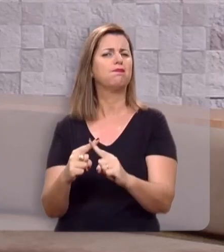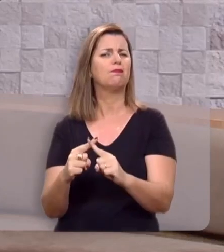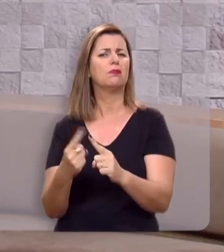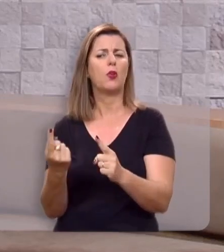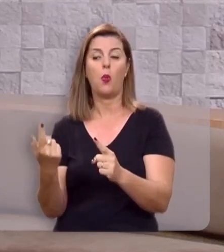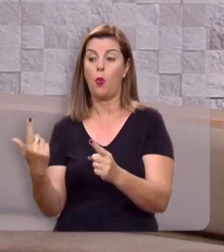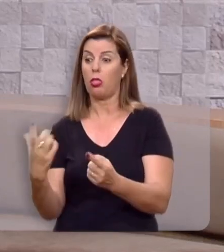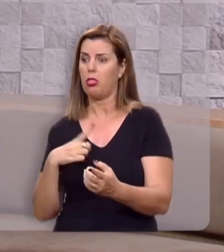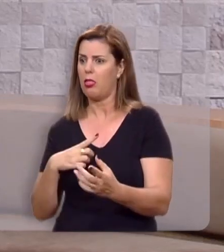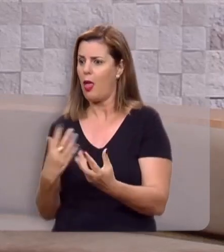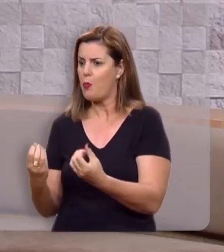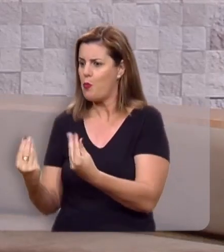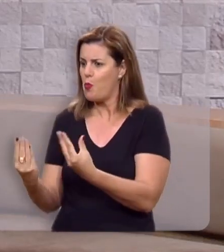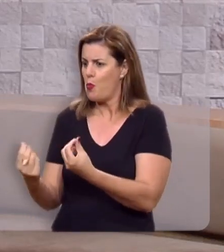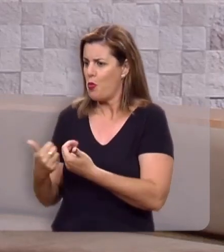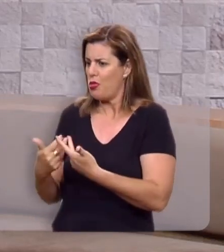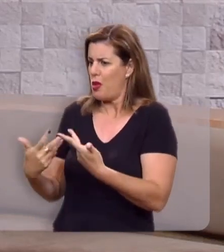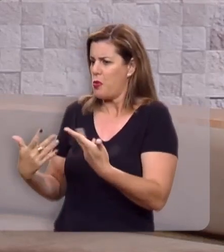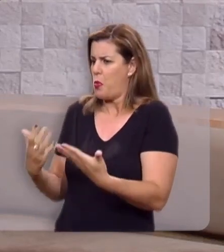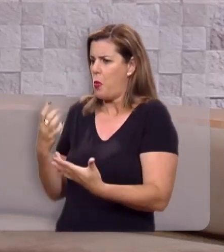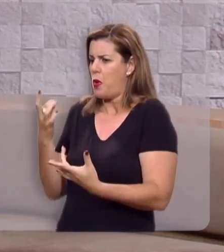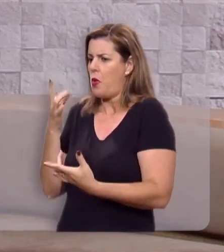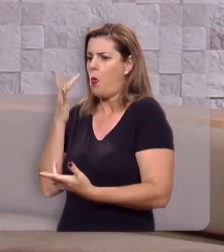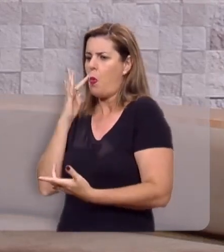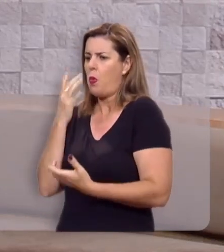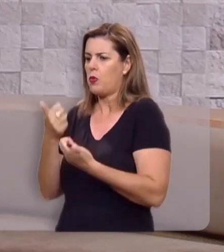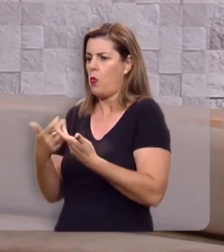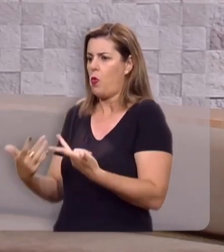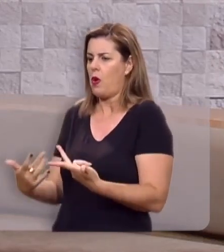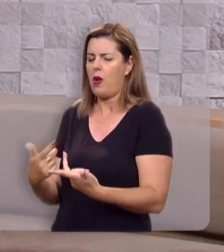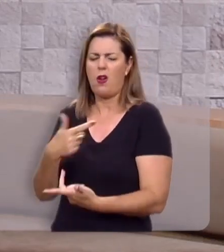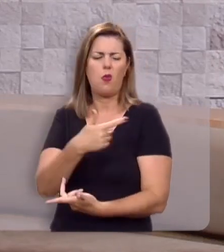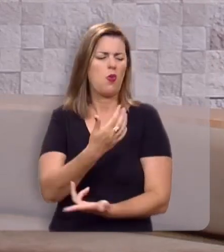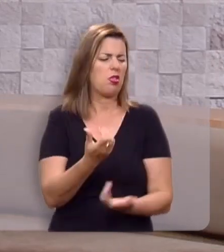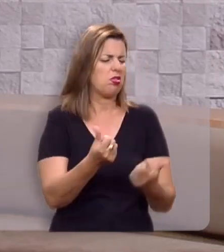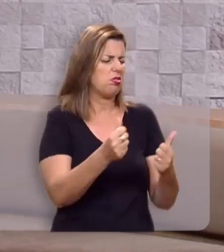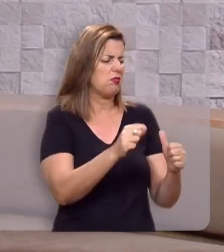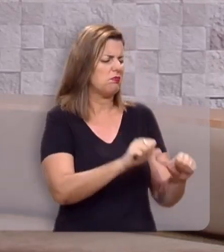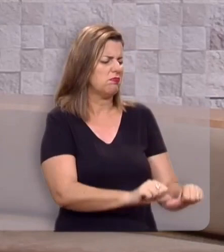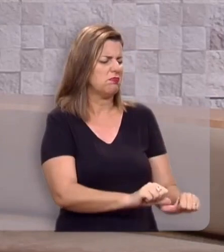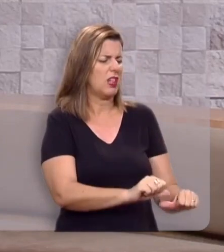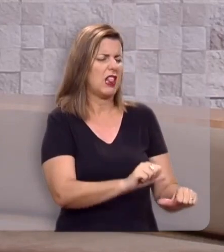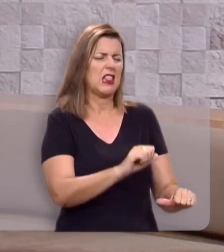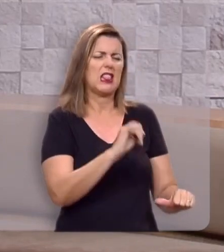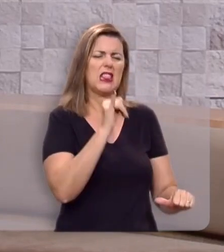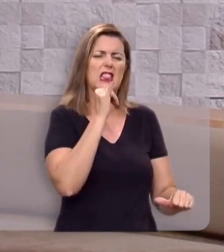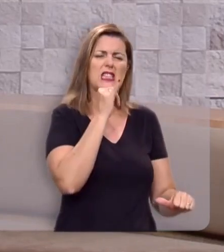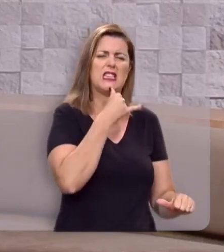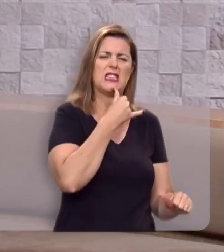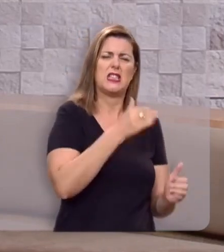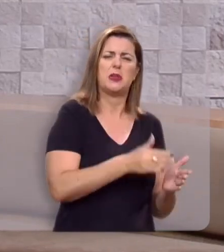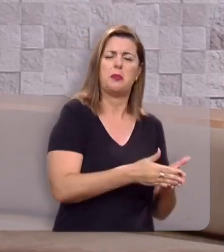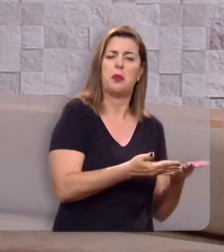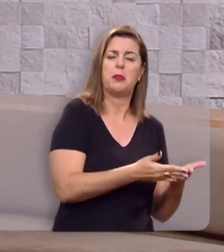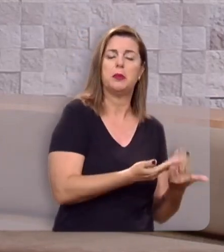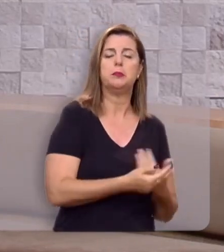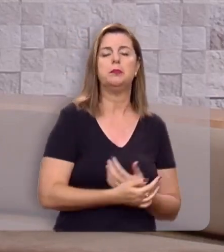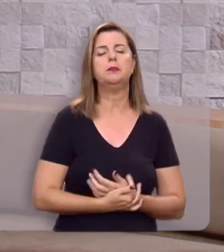Um cercado de grandes riquezas, o outro amargando profunda